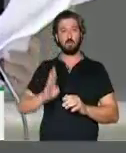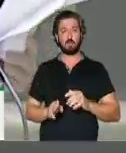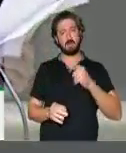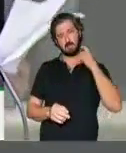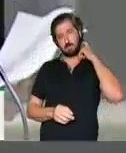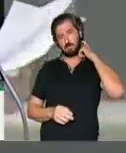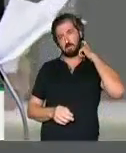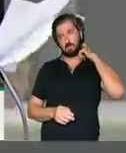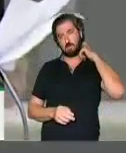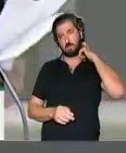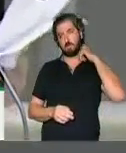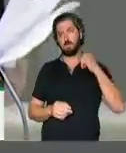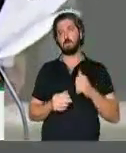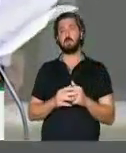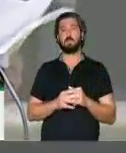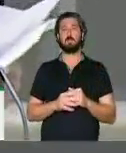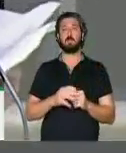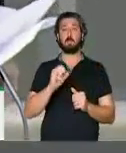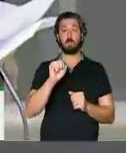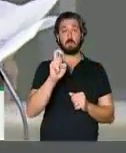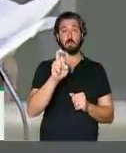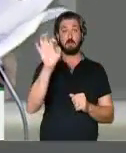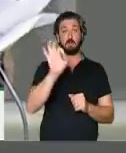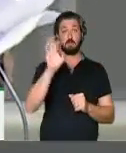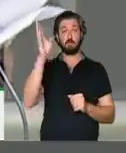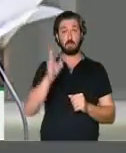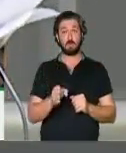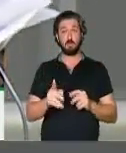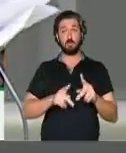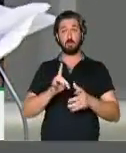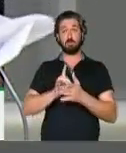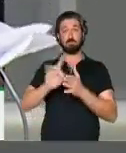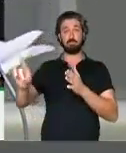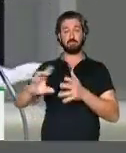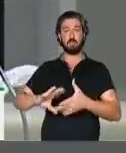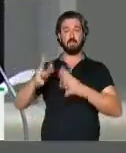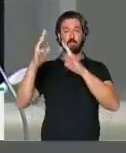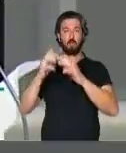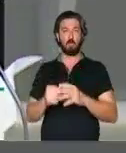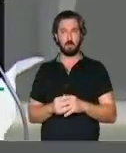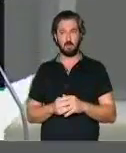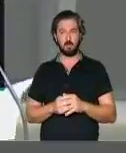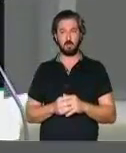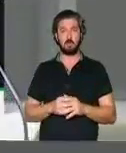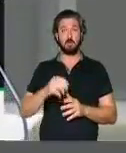últimos 28 anos. 85% rejeitam as reformas,